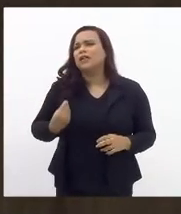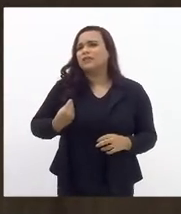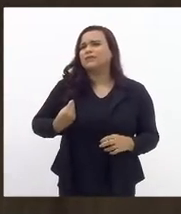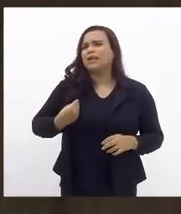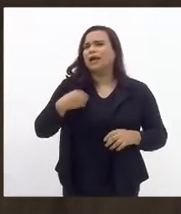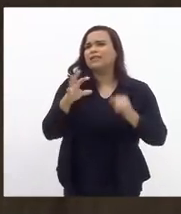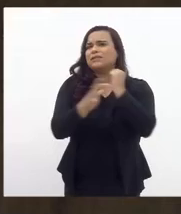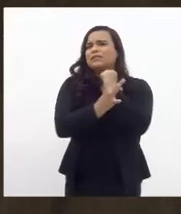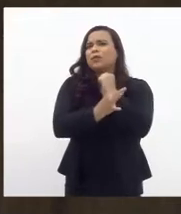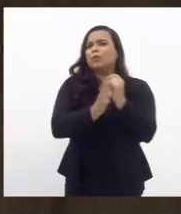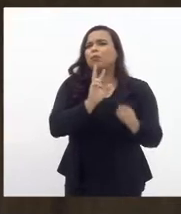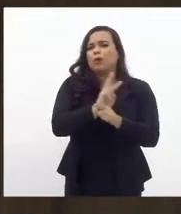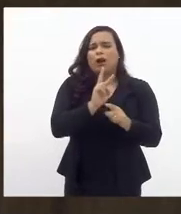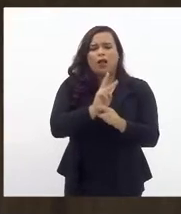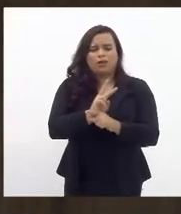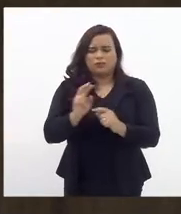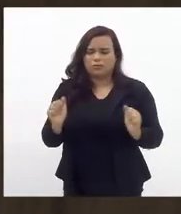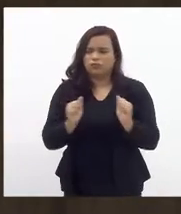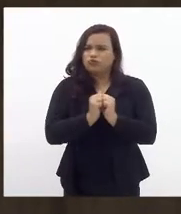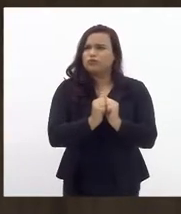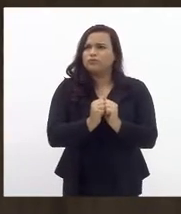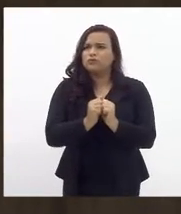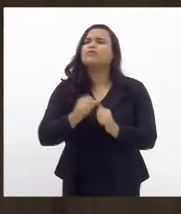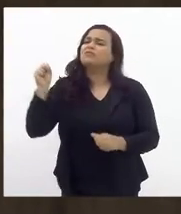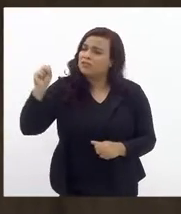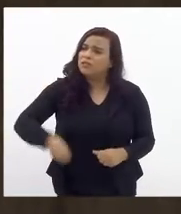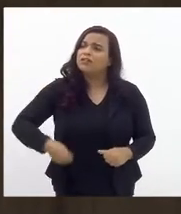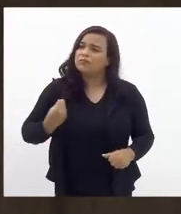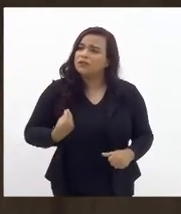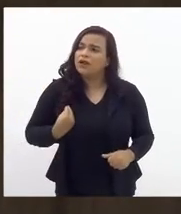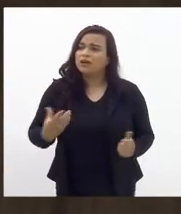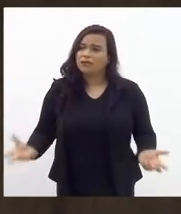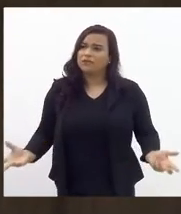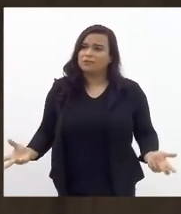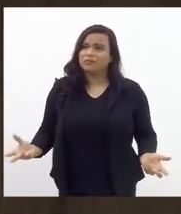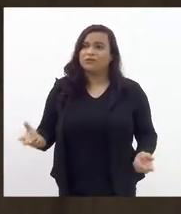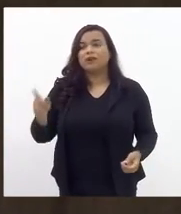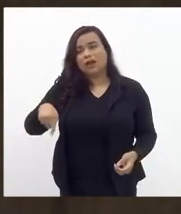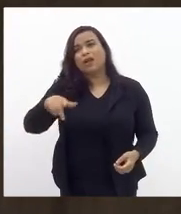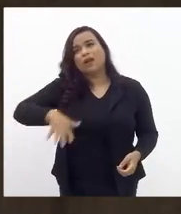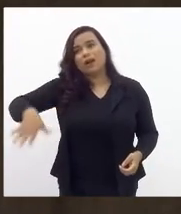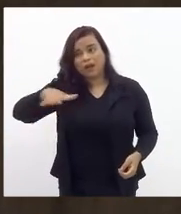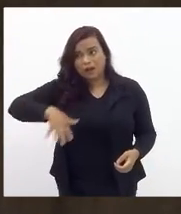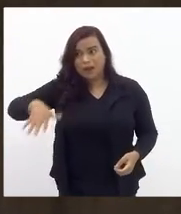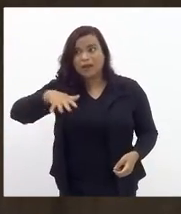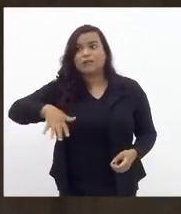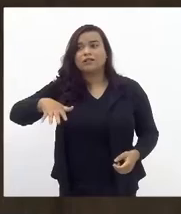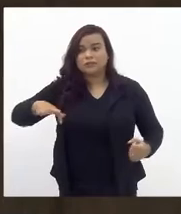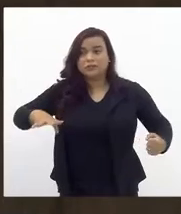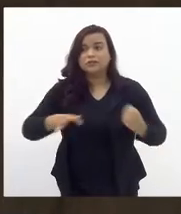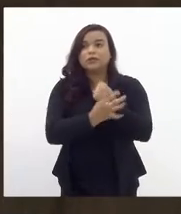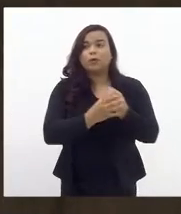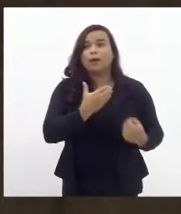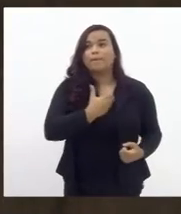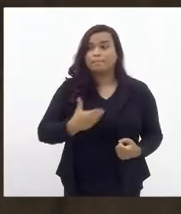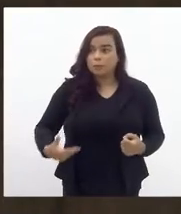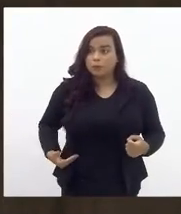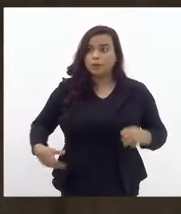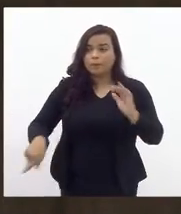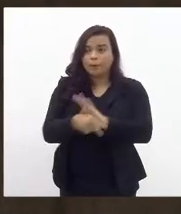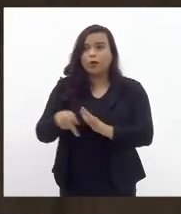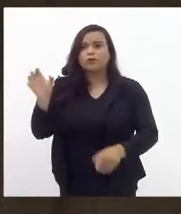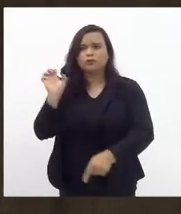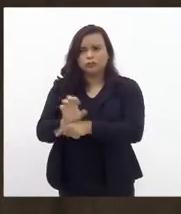O deputado está com segurança e, quem sabe, é a área de segurança pública do nosso